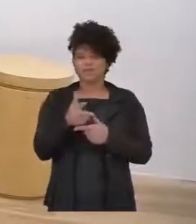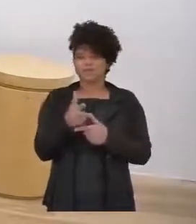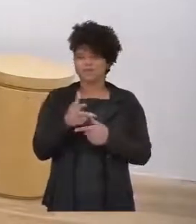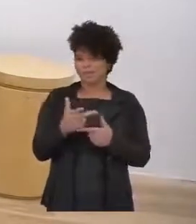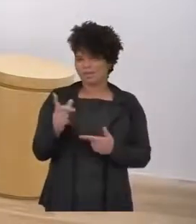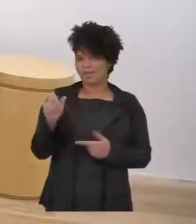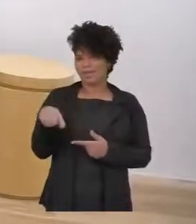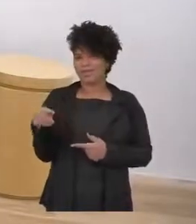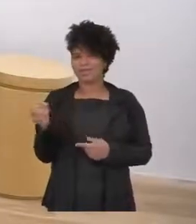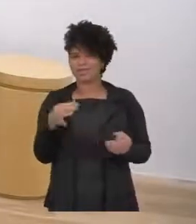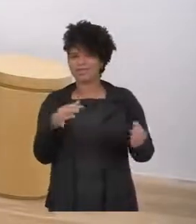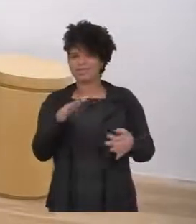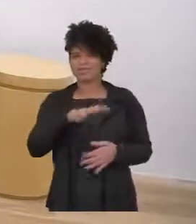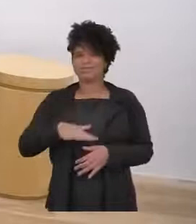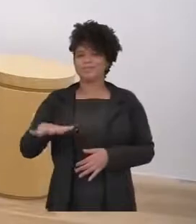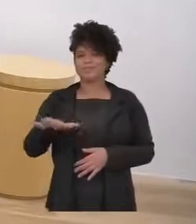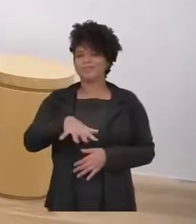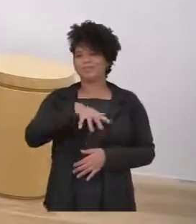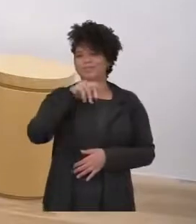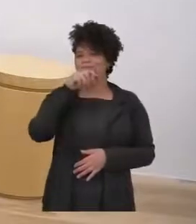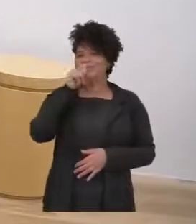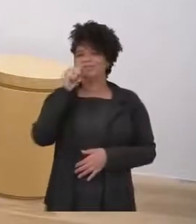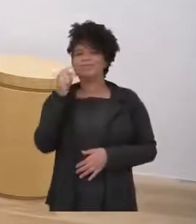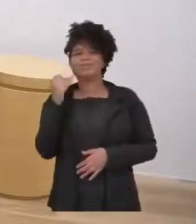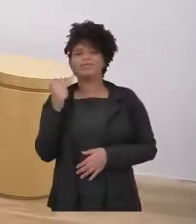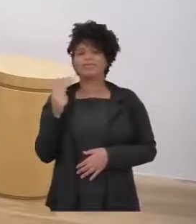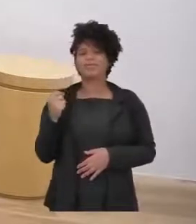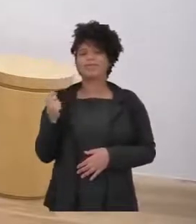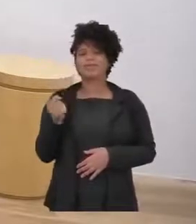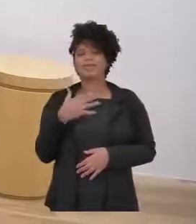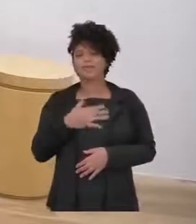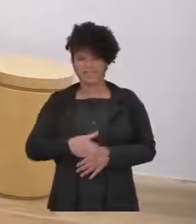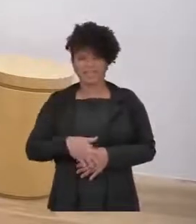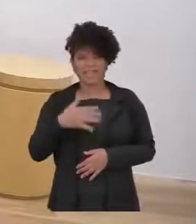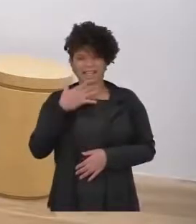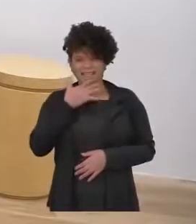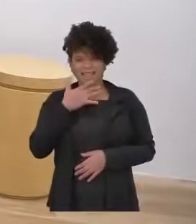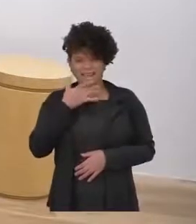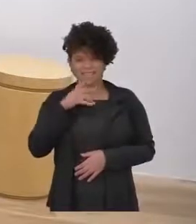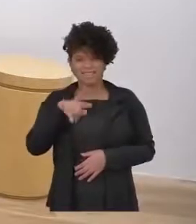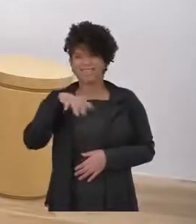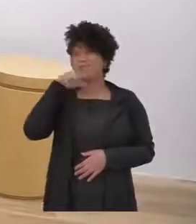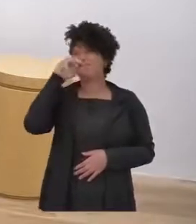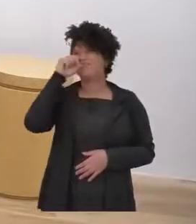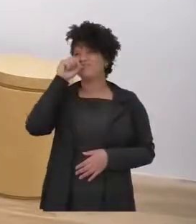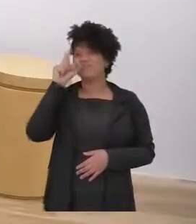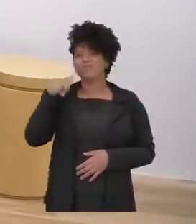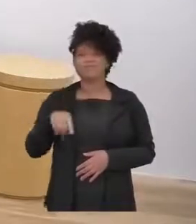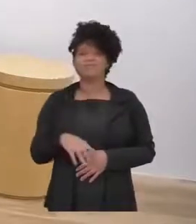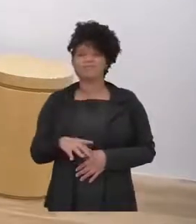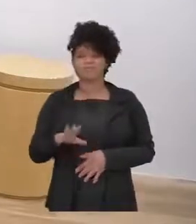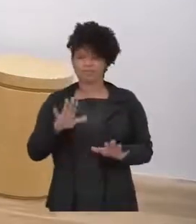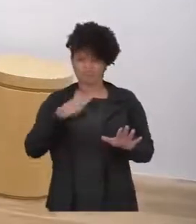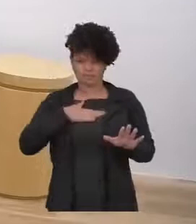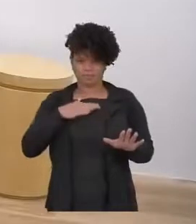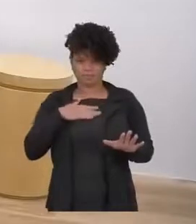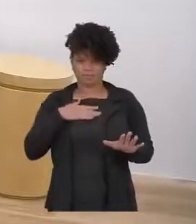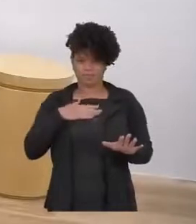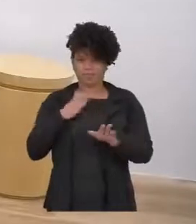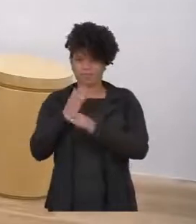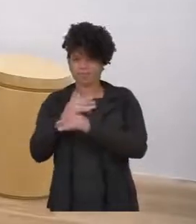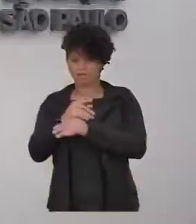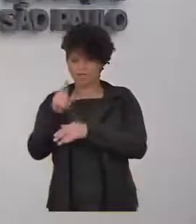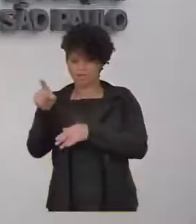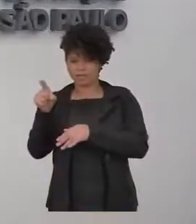né, lugar novo, nossa, um cheirinho de tinta, que é maravilhoso, né, cheiro de tinta e coisa nova, maravilhoso. Então, se a gente se perder, a gente volta, tá certo? Tô aqui agora, quer ver?